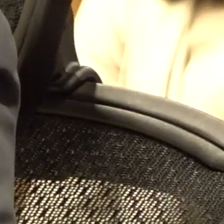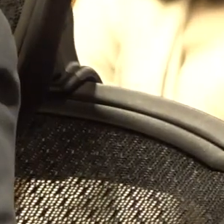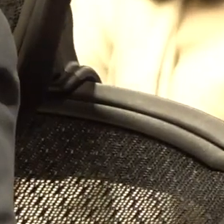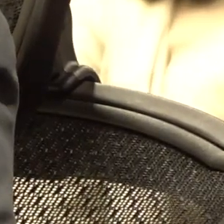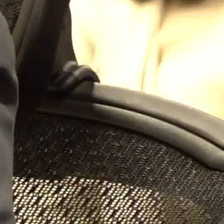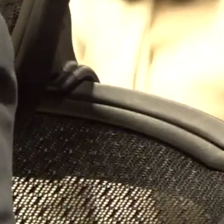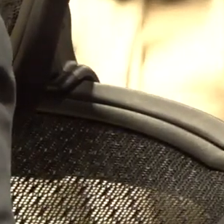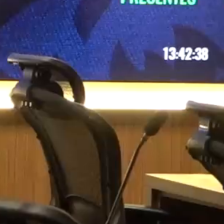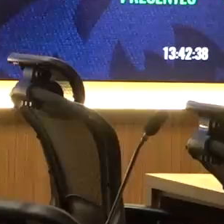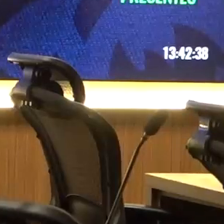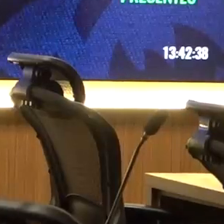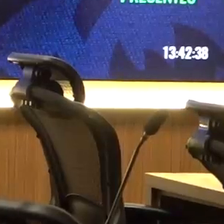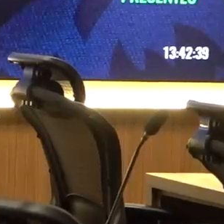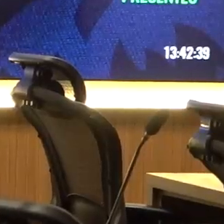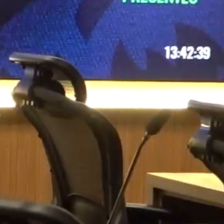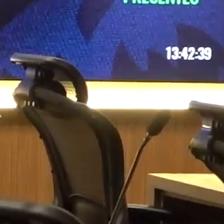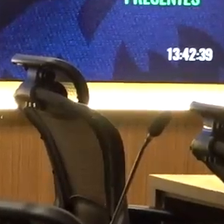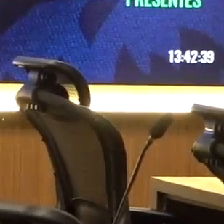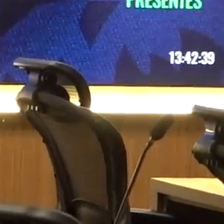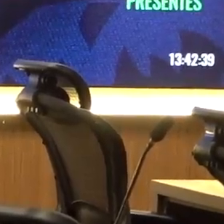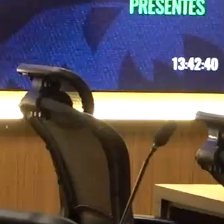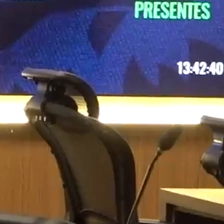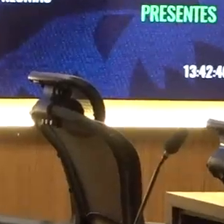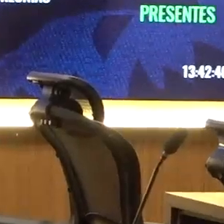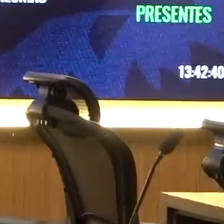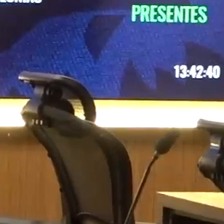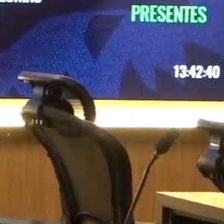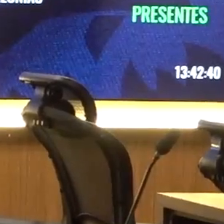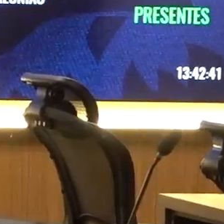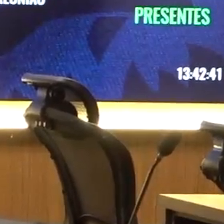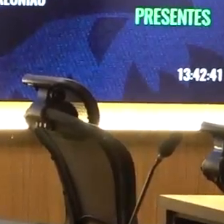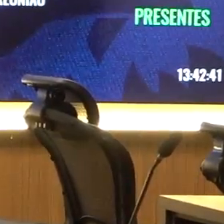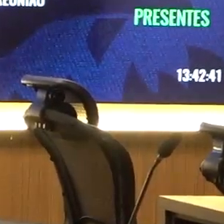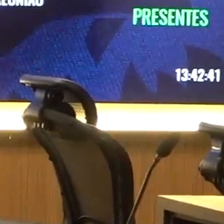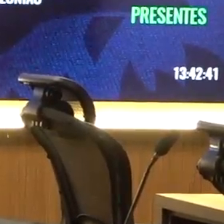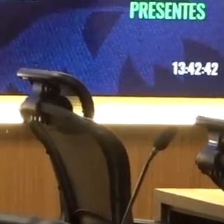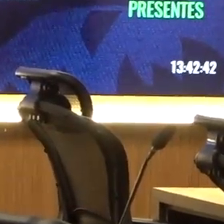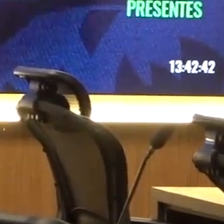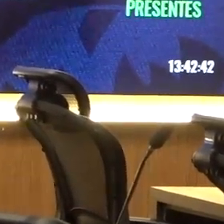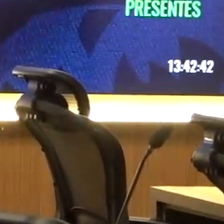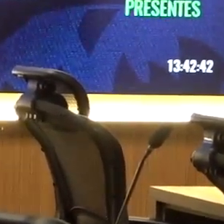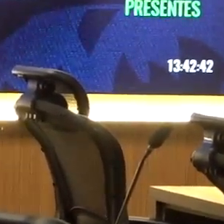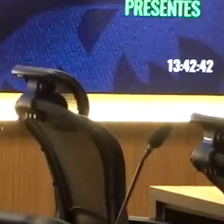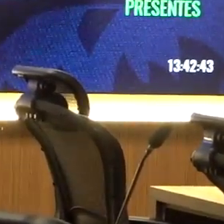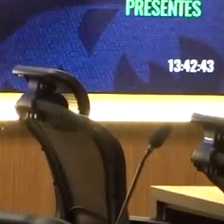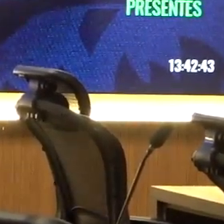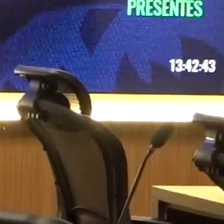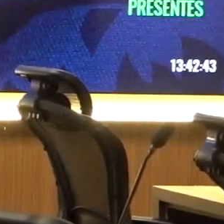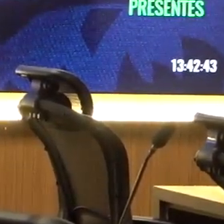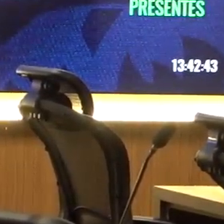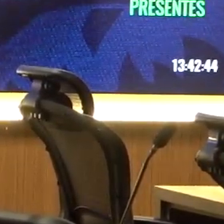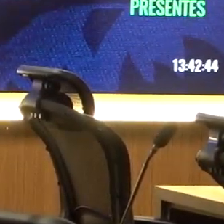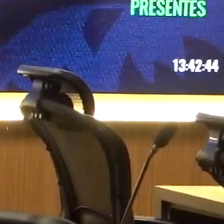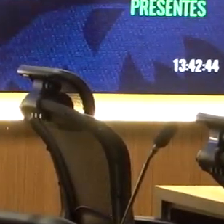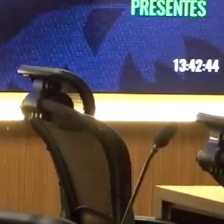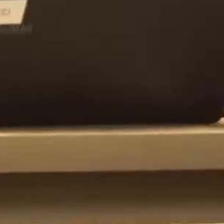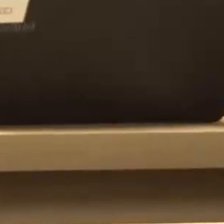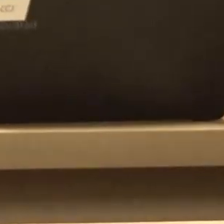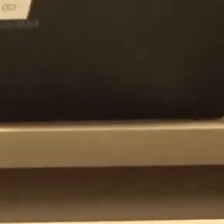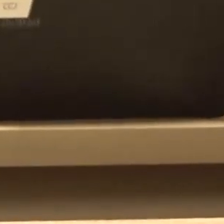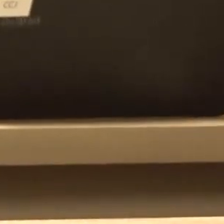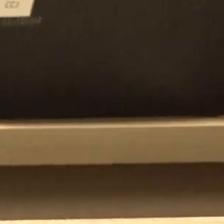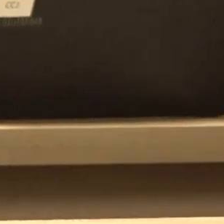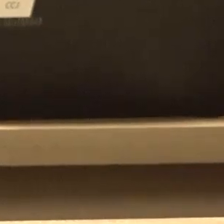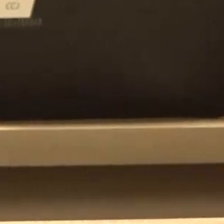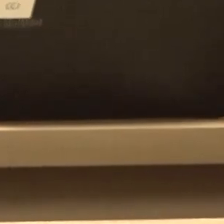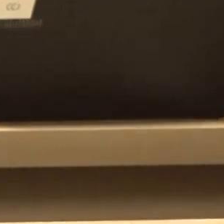direitos humanos na qual três projetos estavam na pauta um foi distribuído para a relatoria e